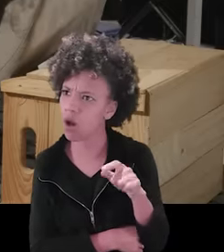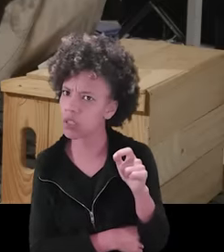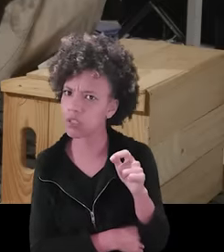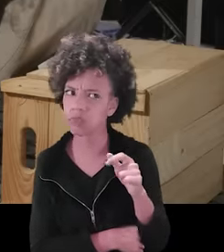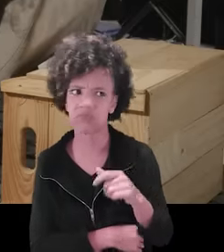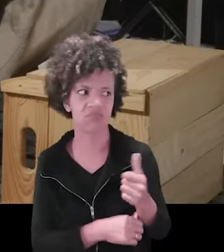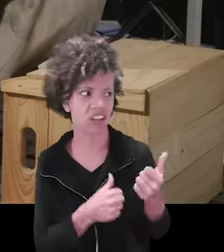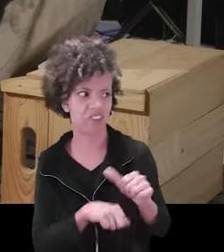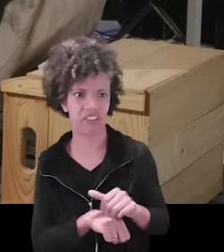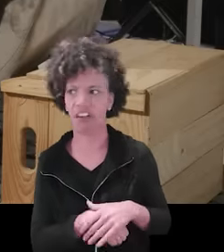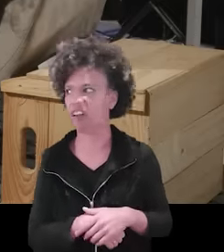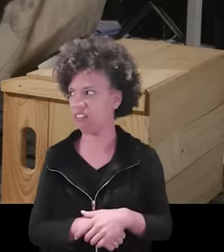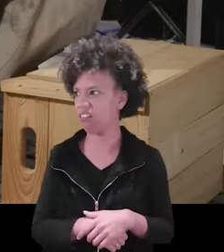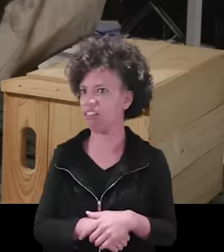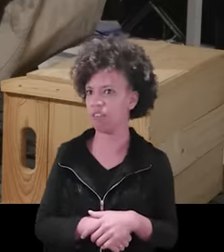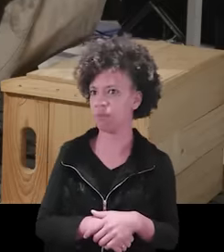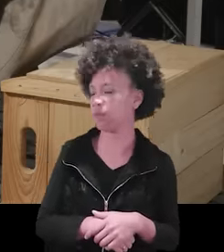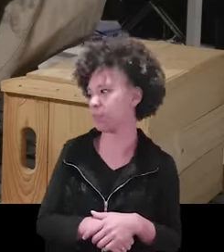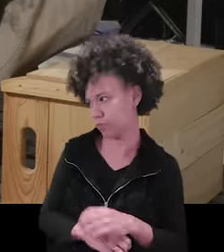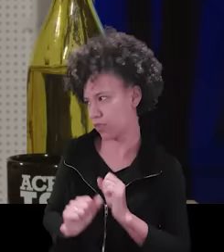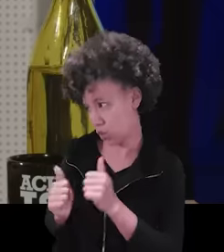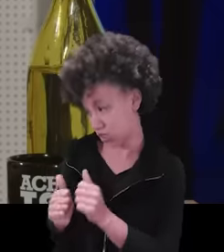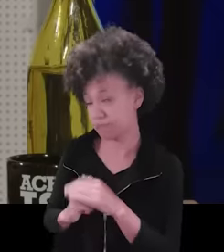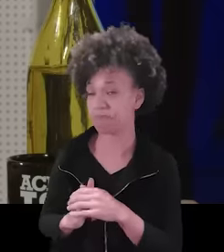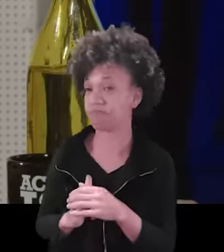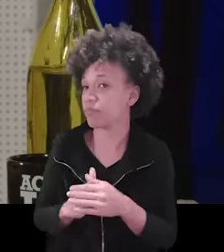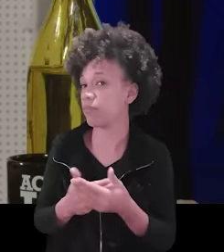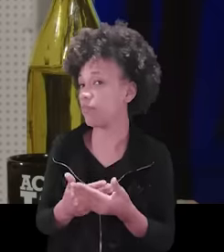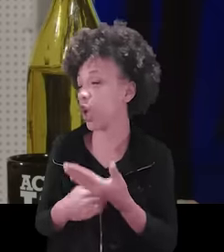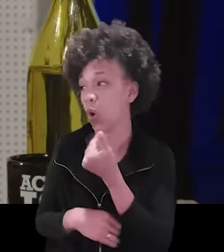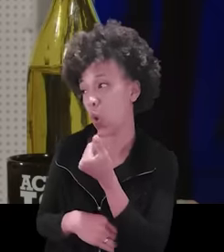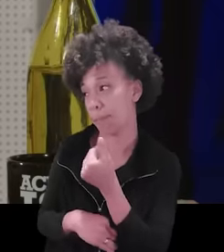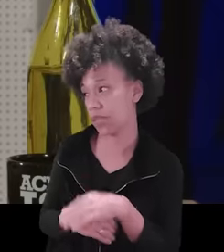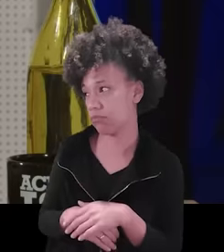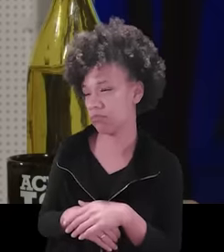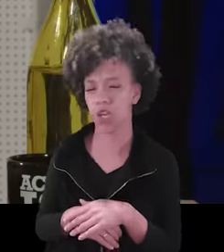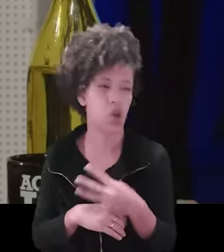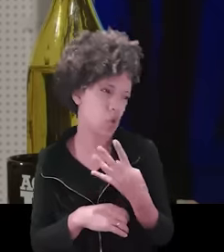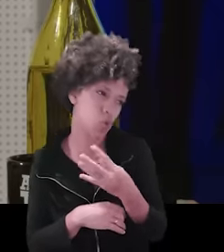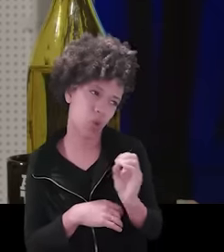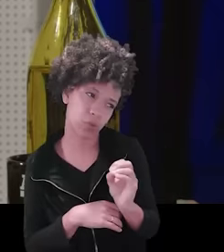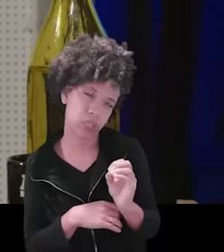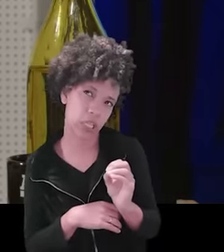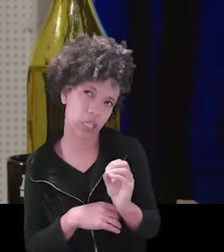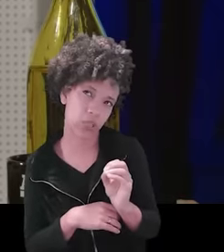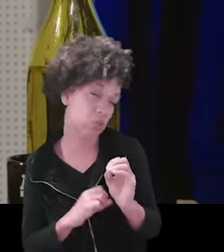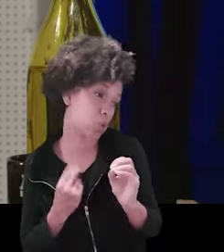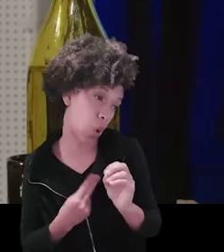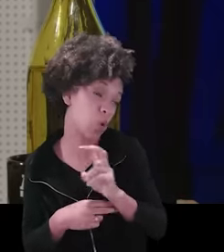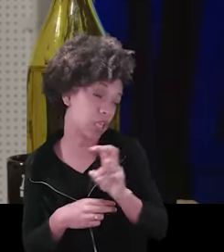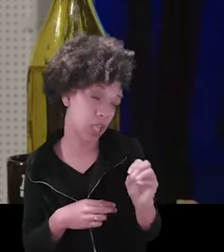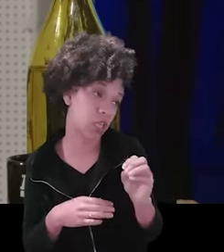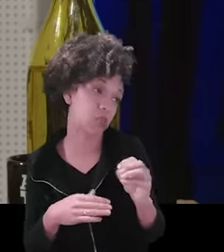ainda no tamo ferrado mesmo hein vamos lá comida olha uns 400 aqui em